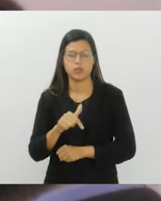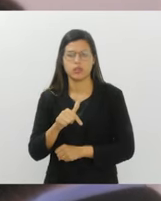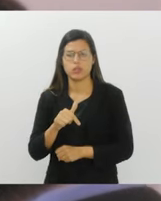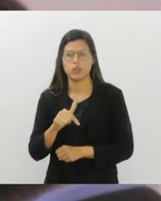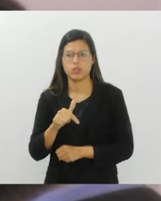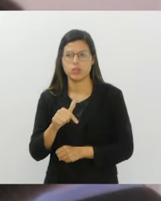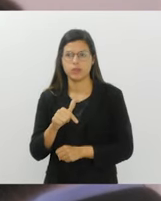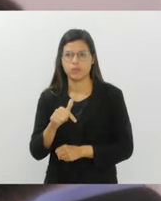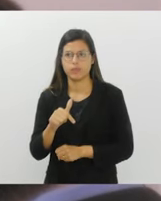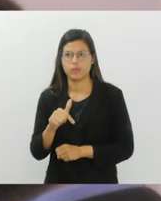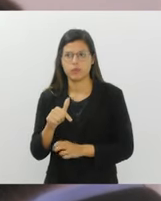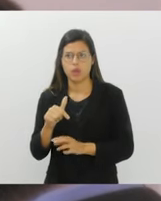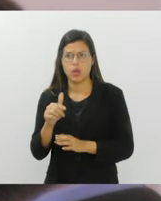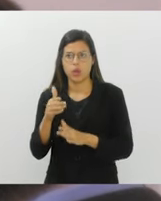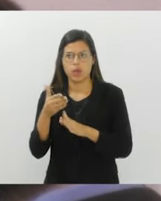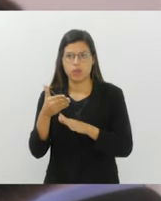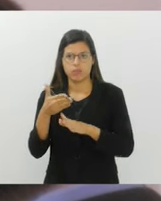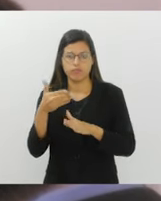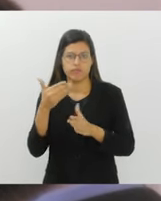entrou com uma representação